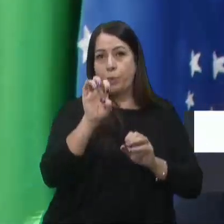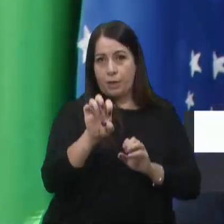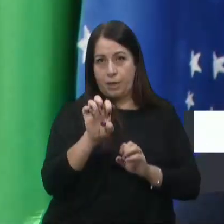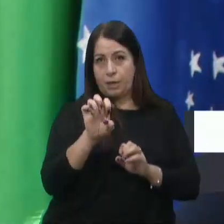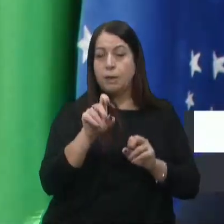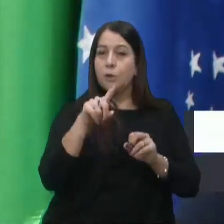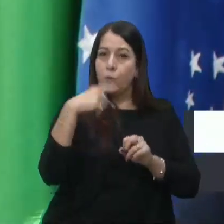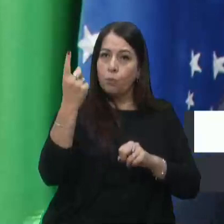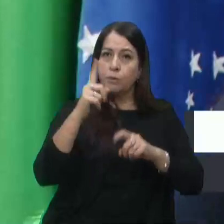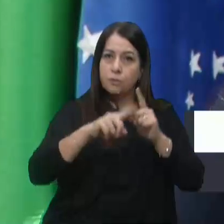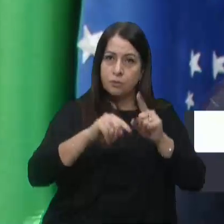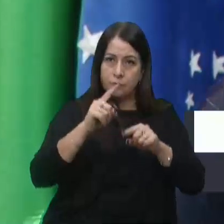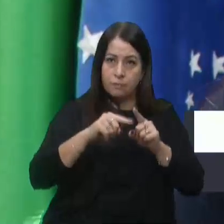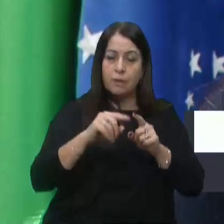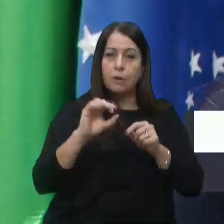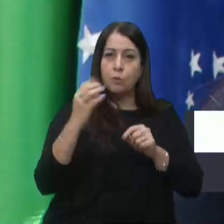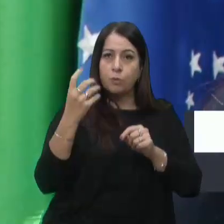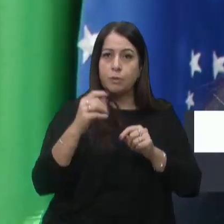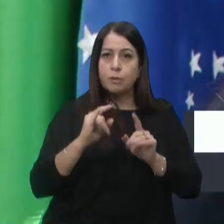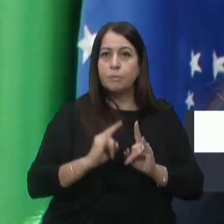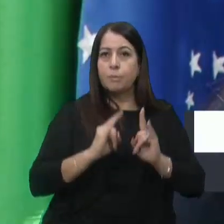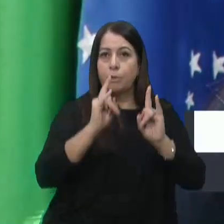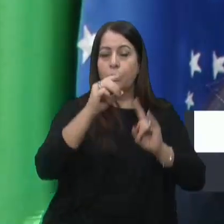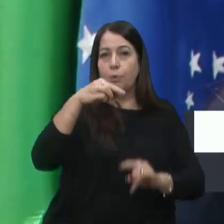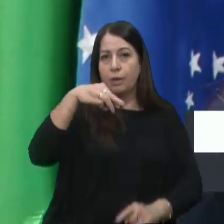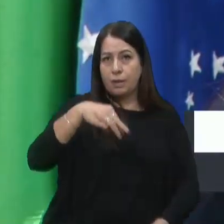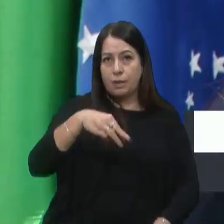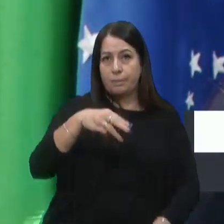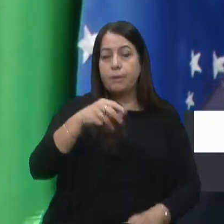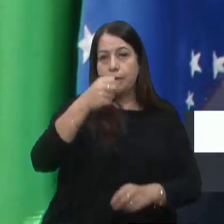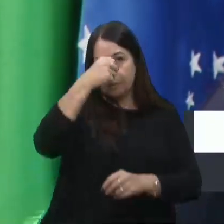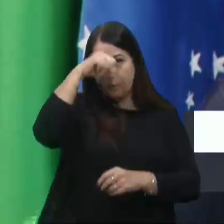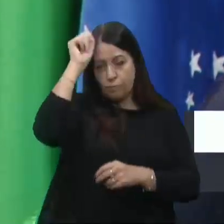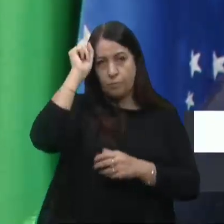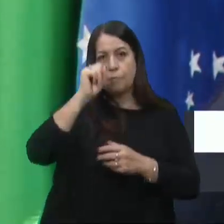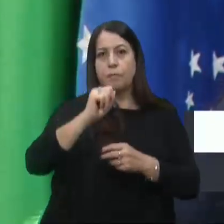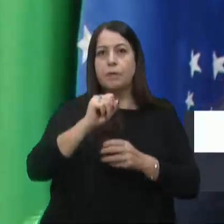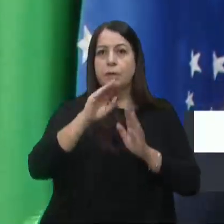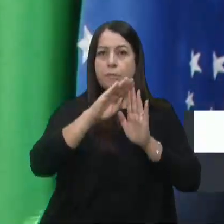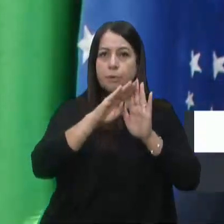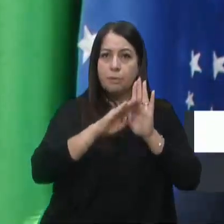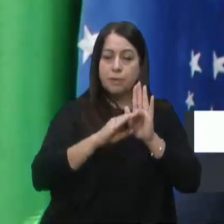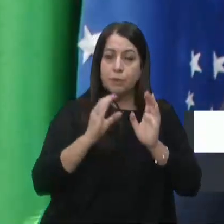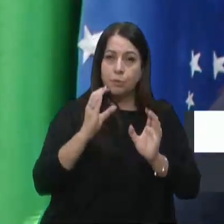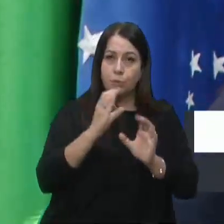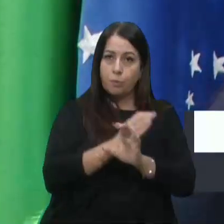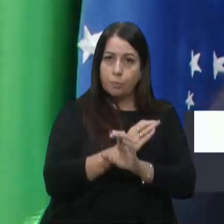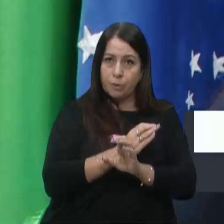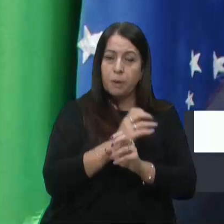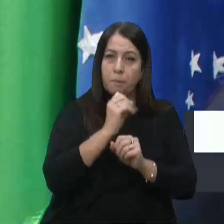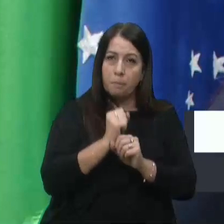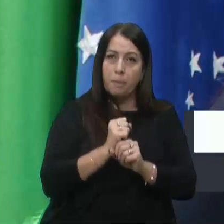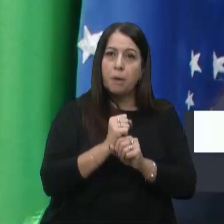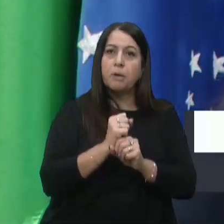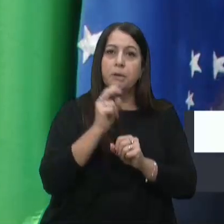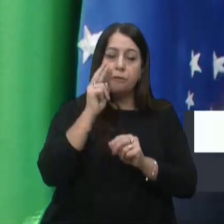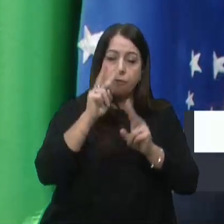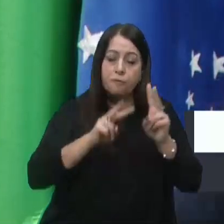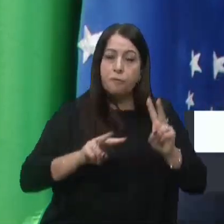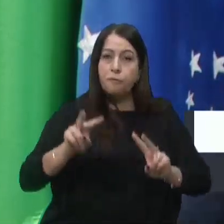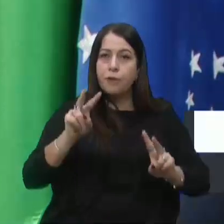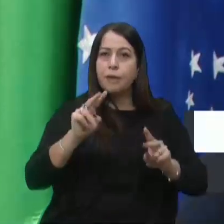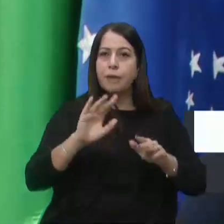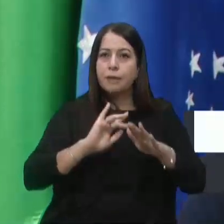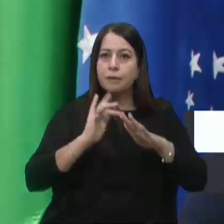demais atividades ocorrerão no Bloco M da Universidade. A programação completa pode ser consultada nas